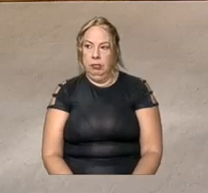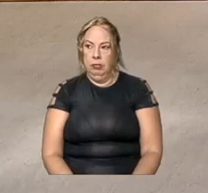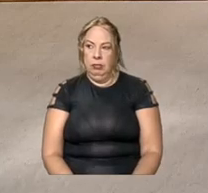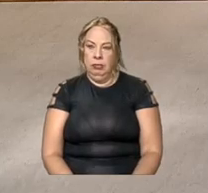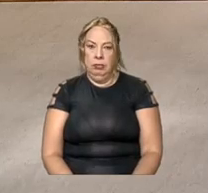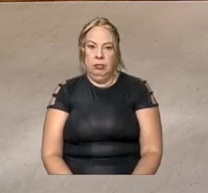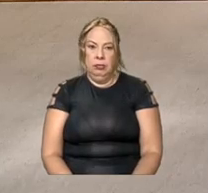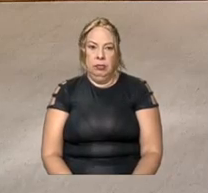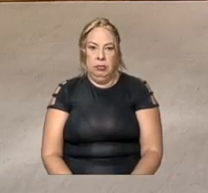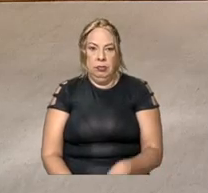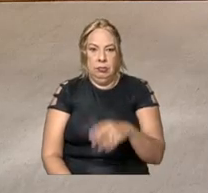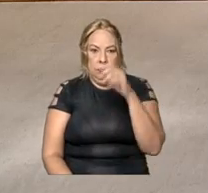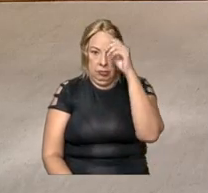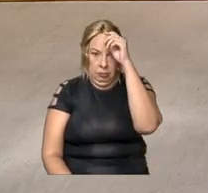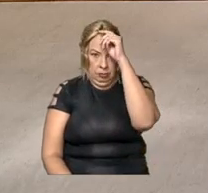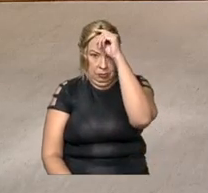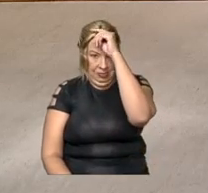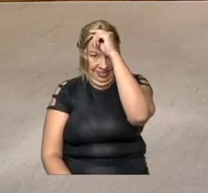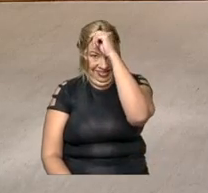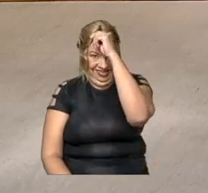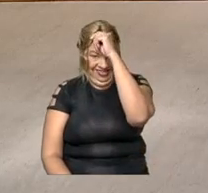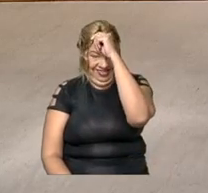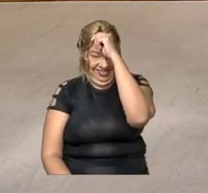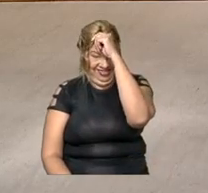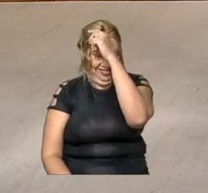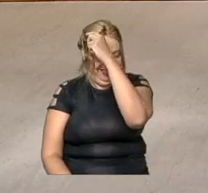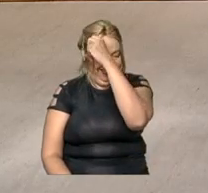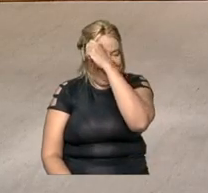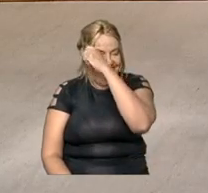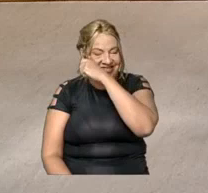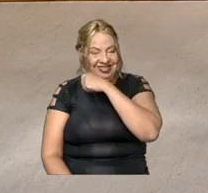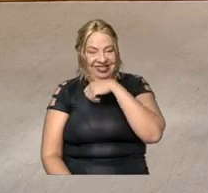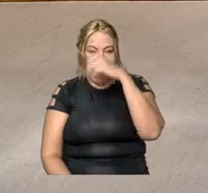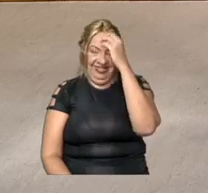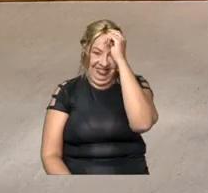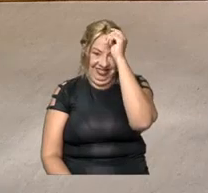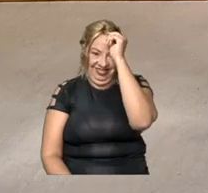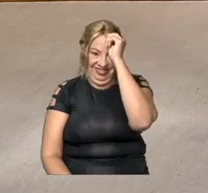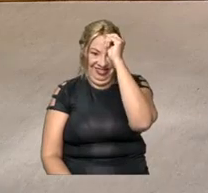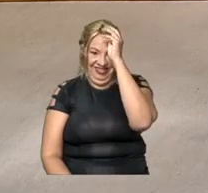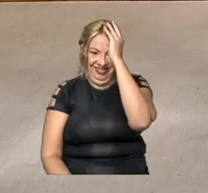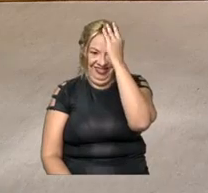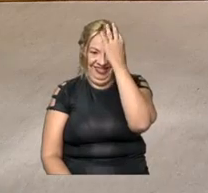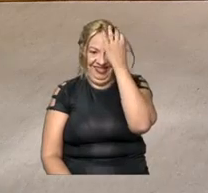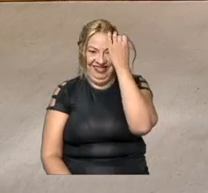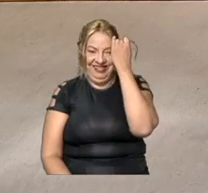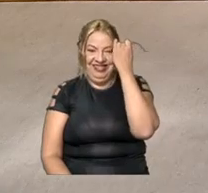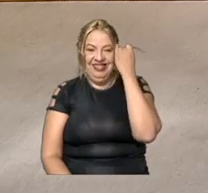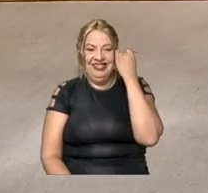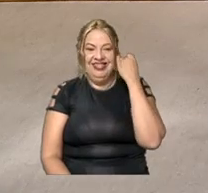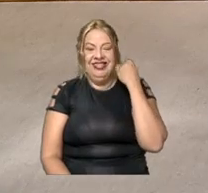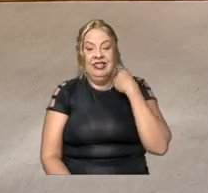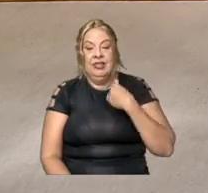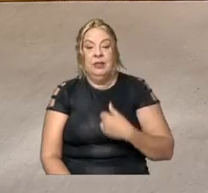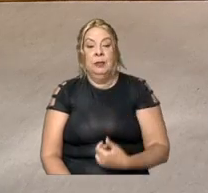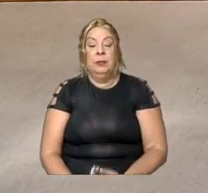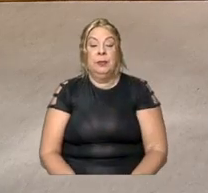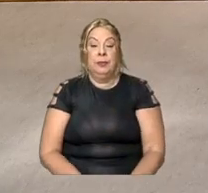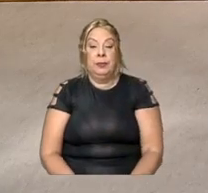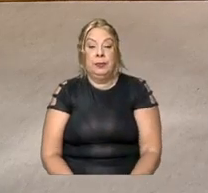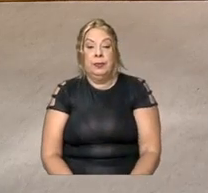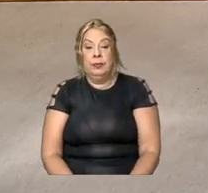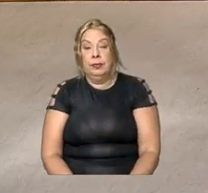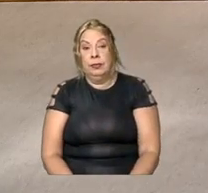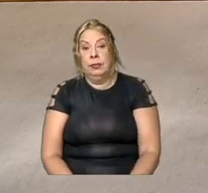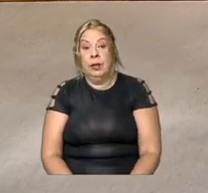Gostou? Aprovou? Aê! Pois é, Linda Fashion com dois F's aí. Segue. É